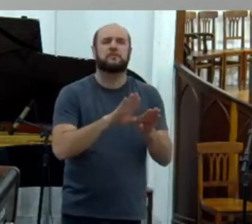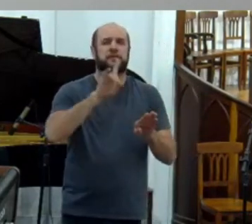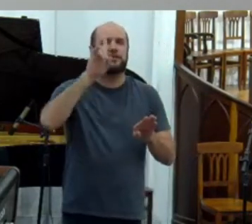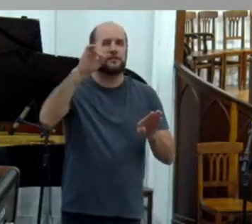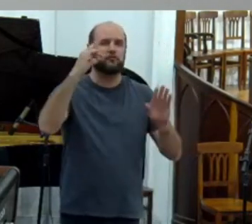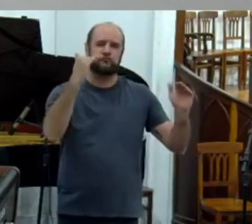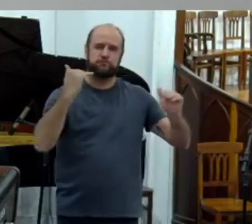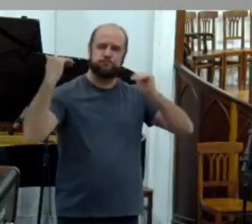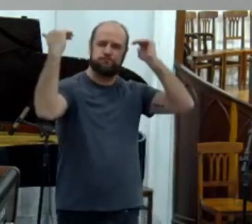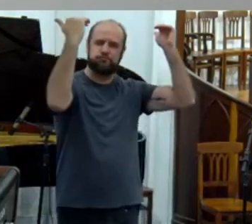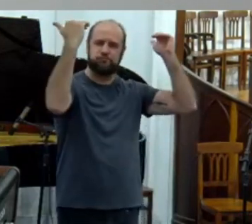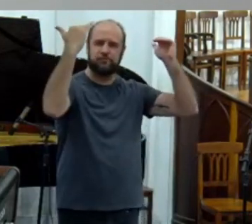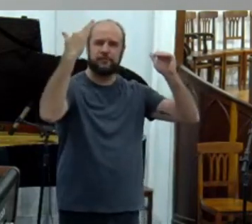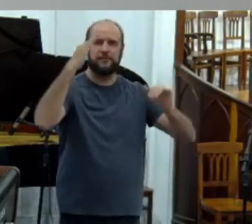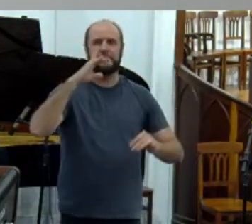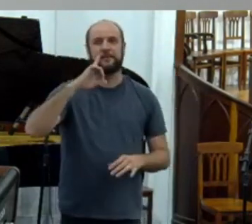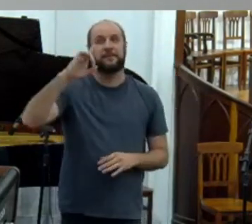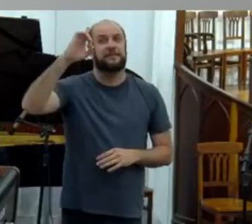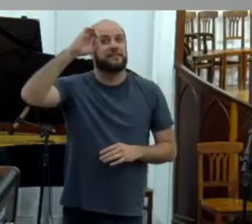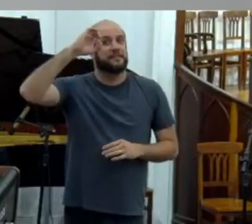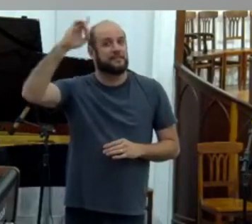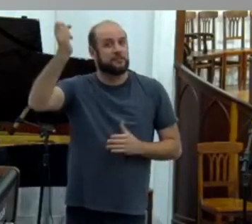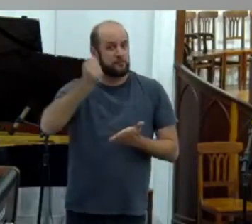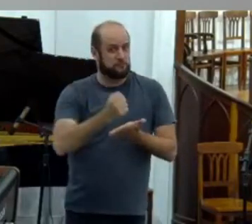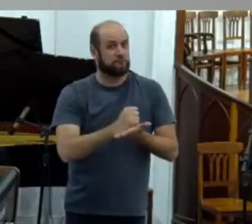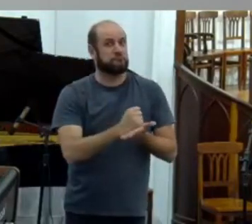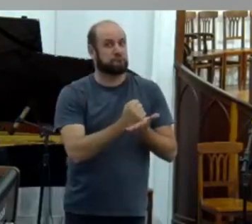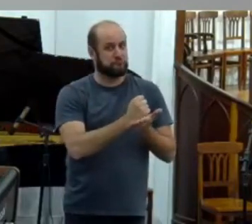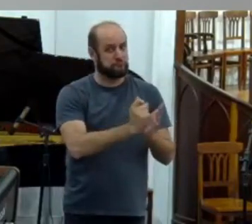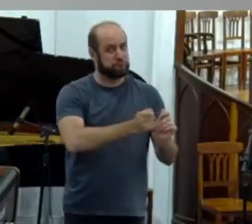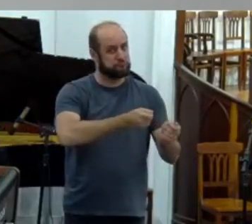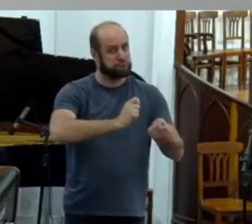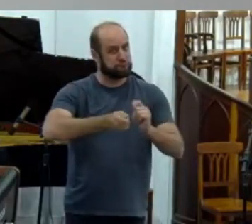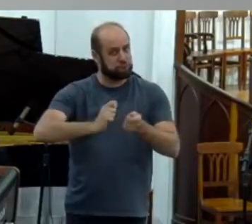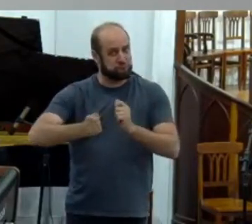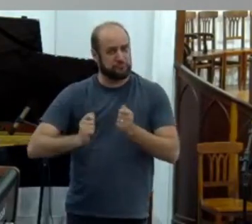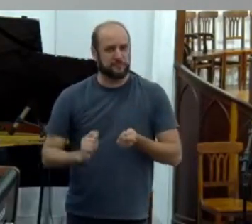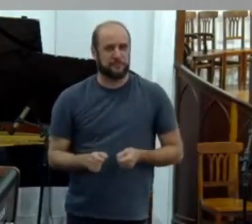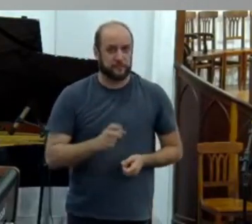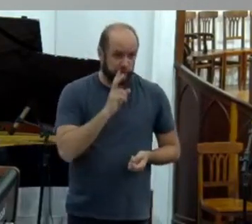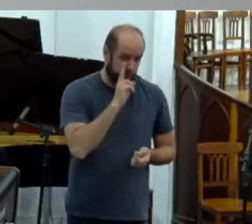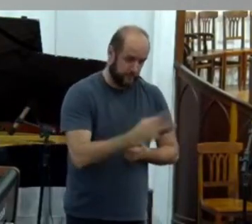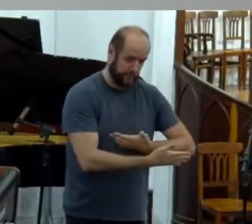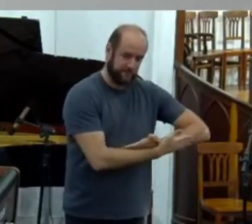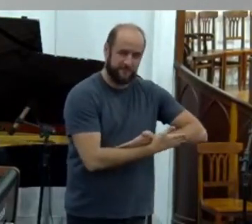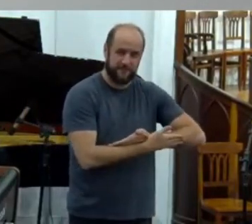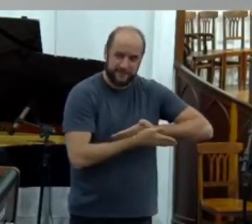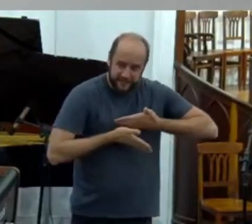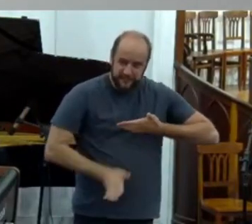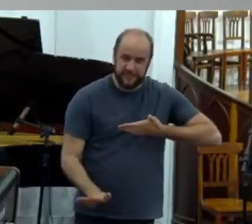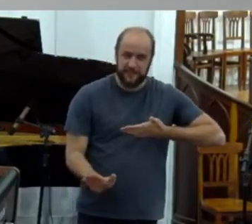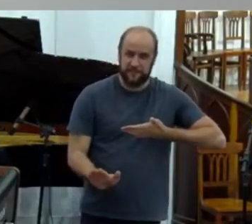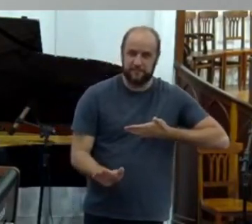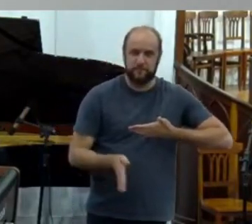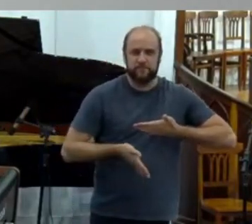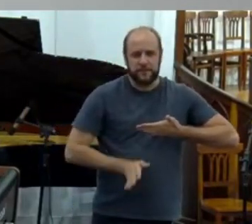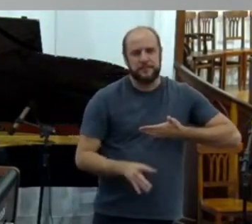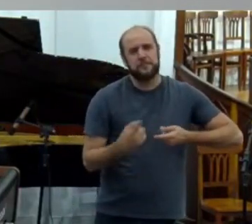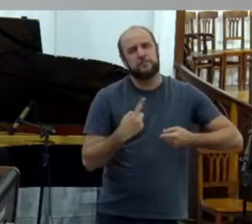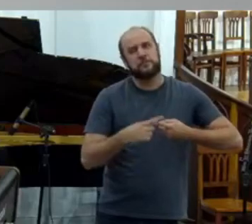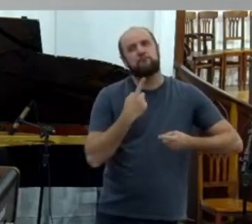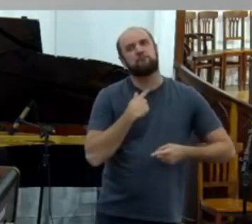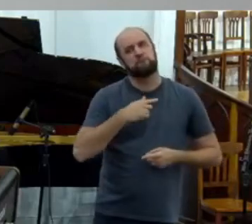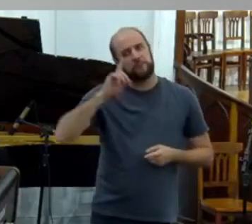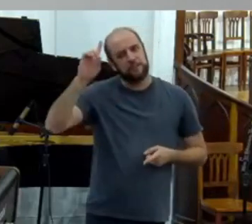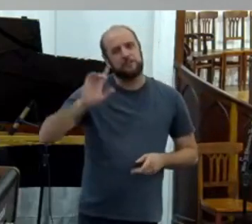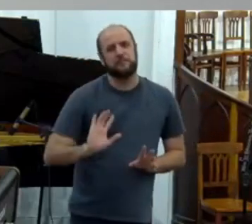de Deus. Estão debaixo do controle de Deus. Olhar para alguém que nasce, só nasce porque Deus quis que